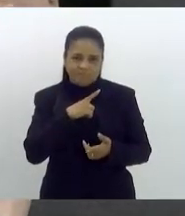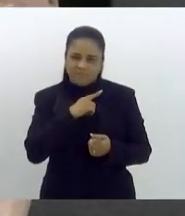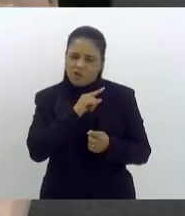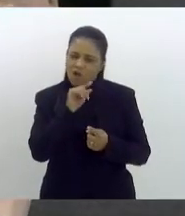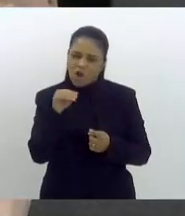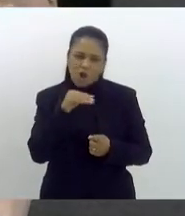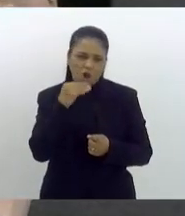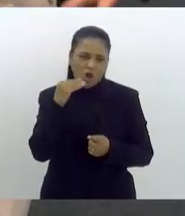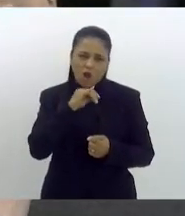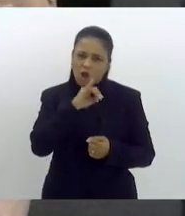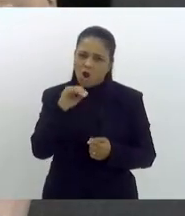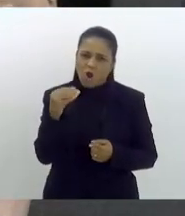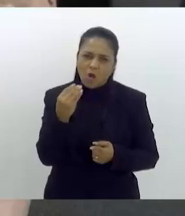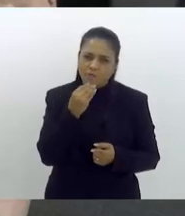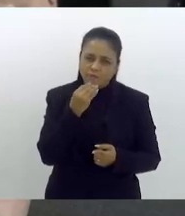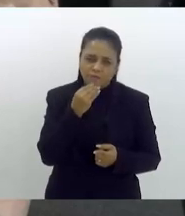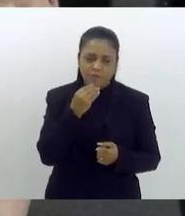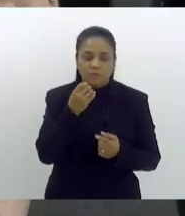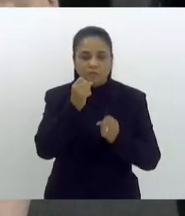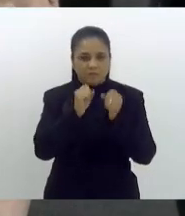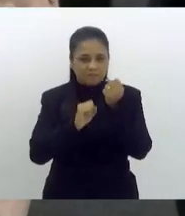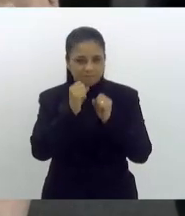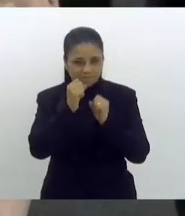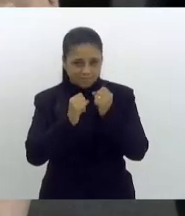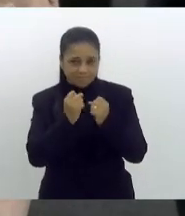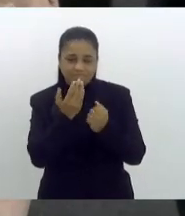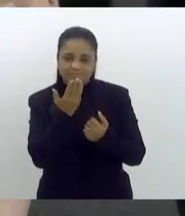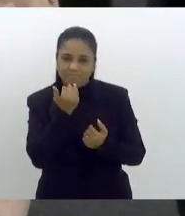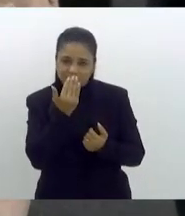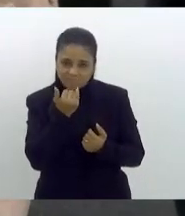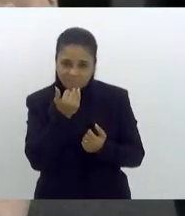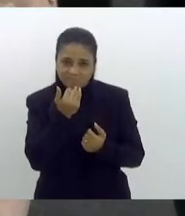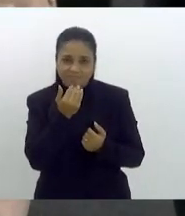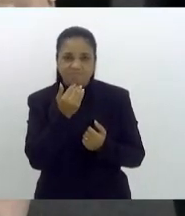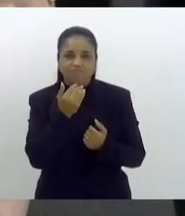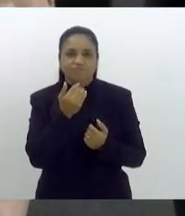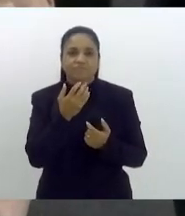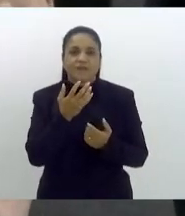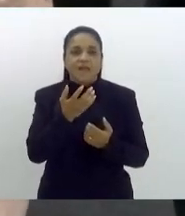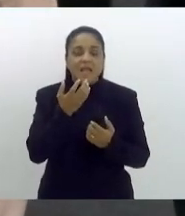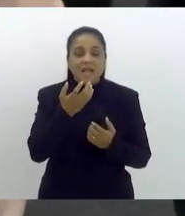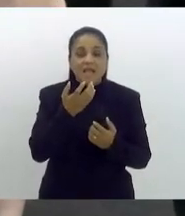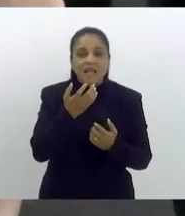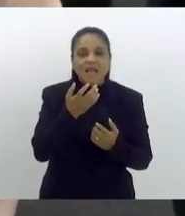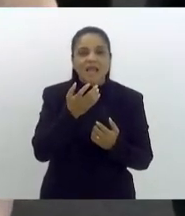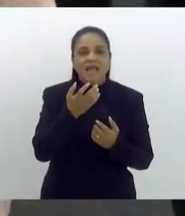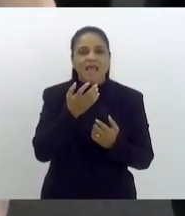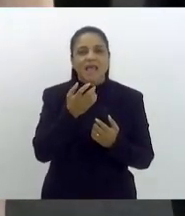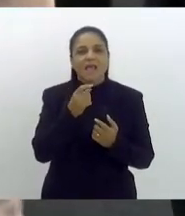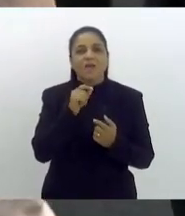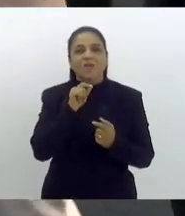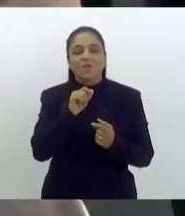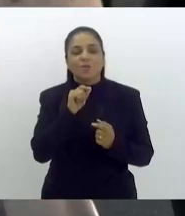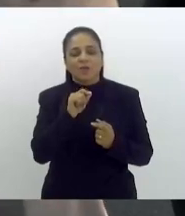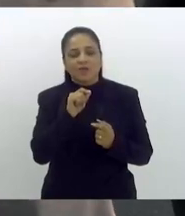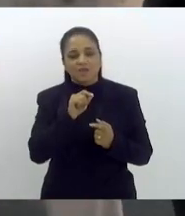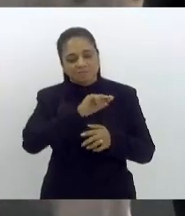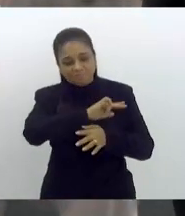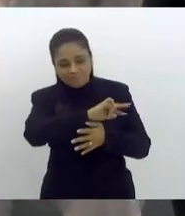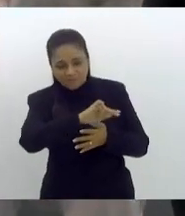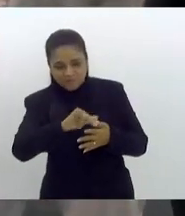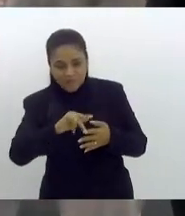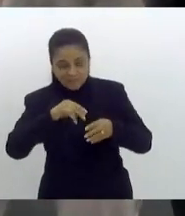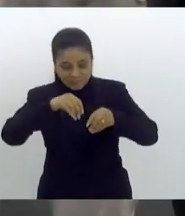indústria alimentícia para capturar tudo aquilo que é produzido através da produção e da diversificação